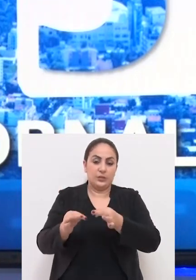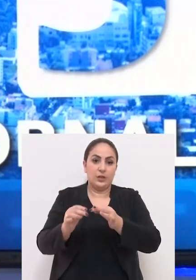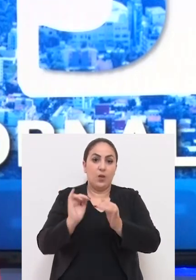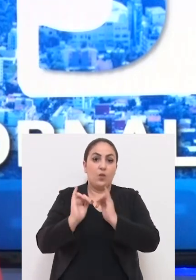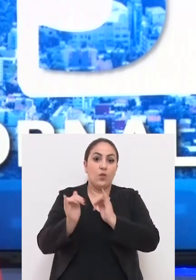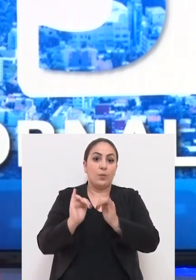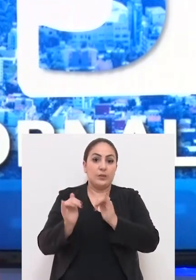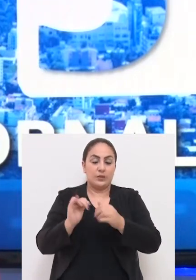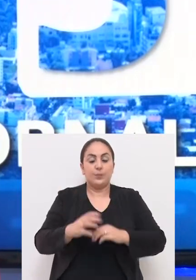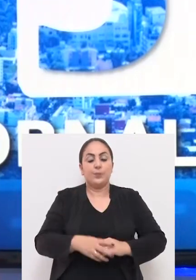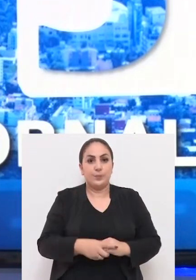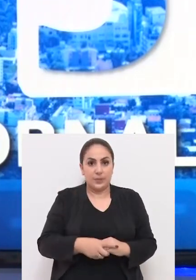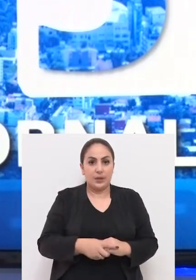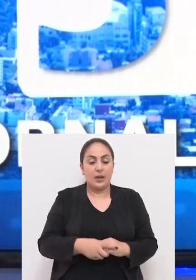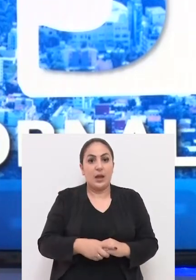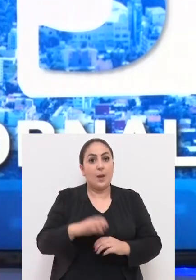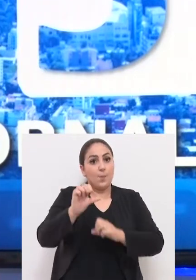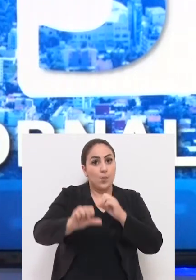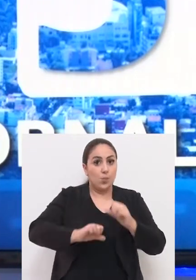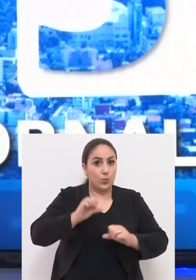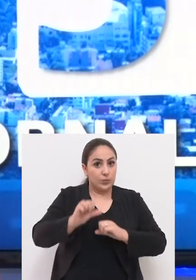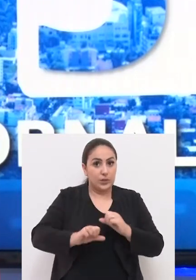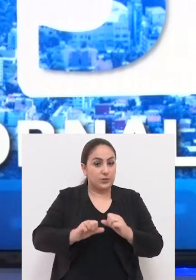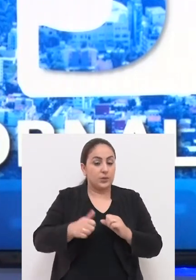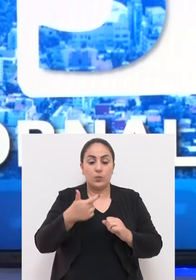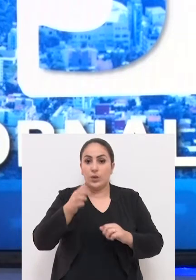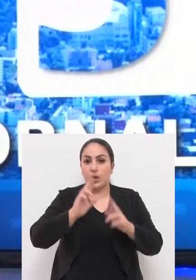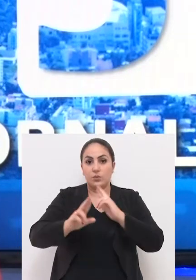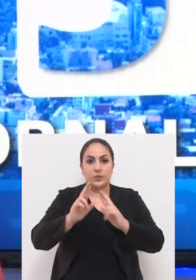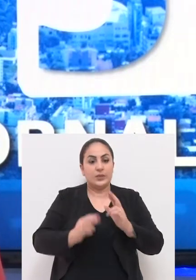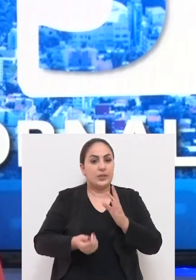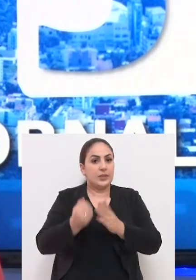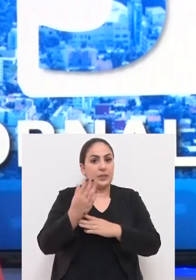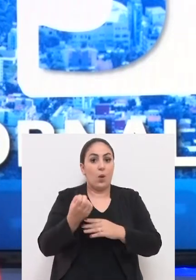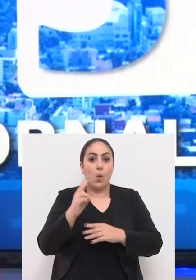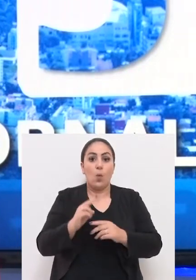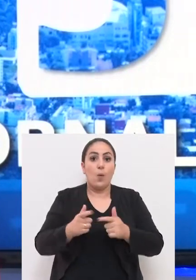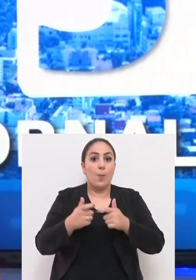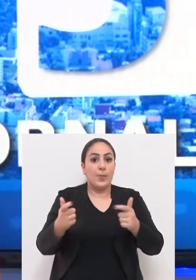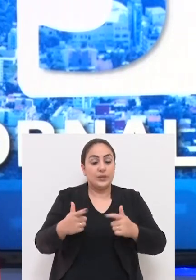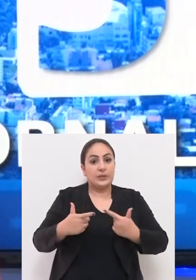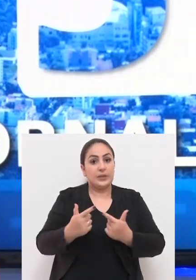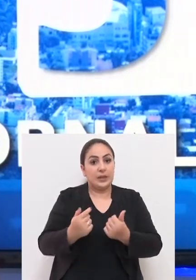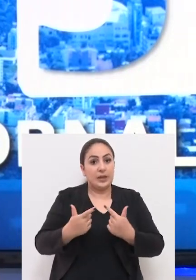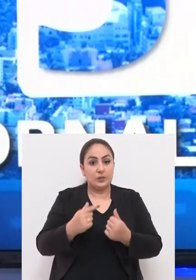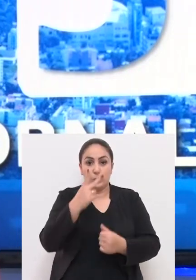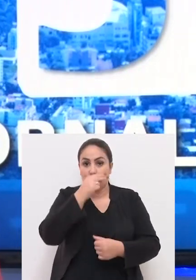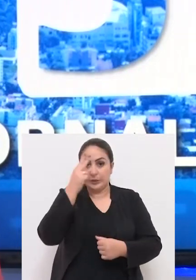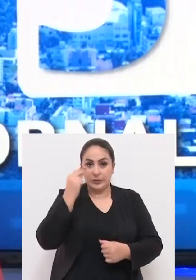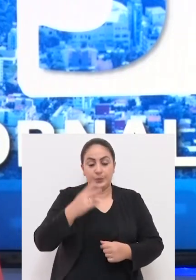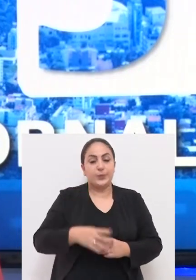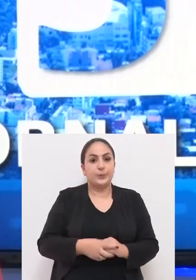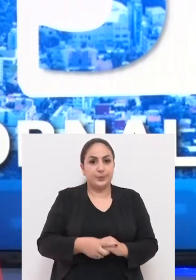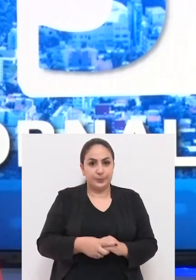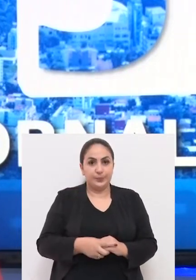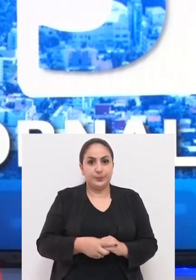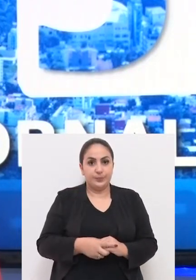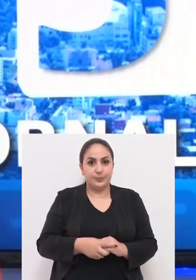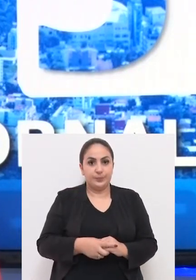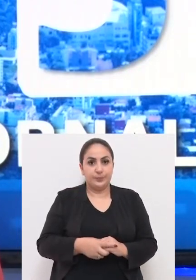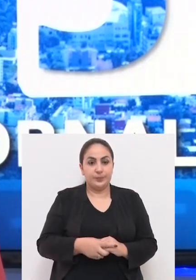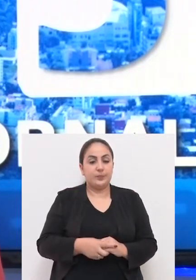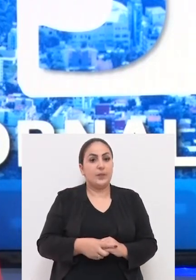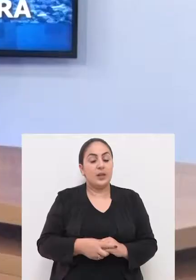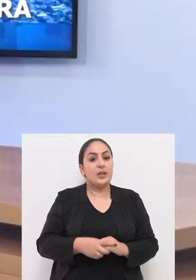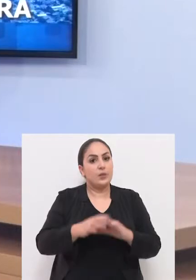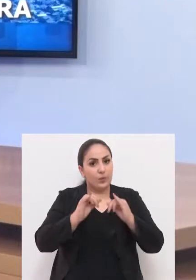de Tecnologia da Informação. A mudança não resulta na criação ou aumento de despesas para o